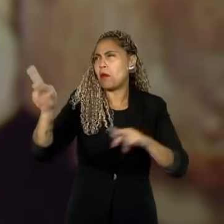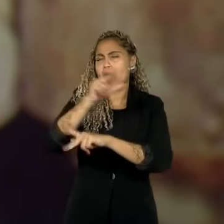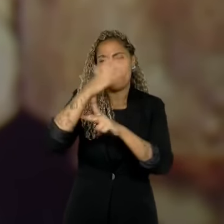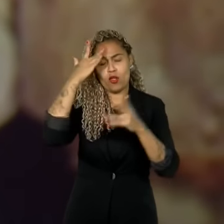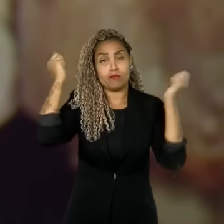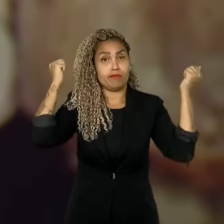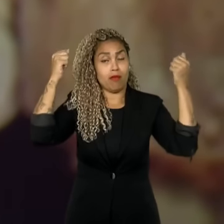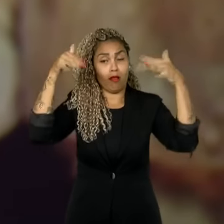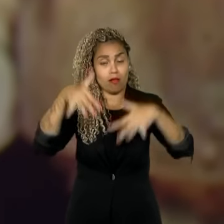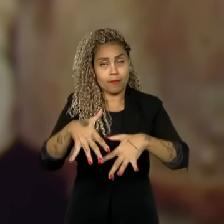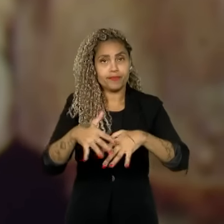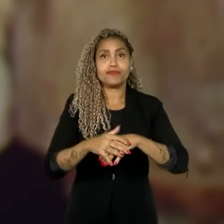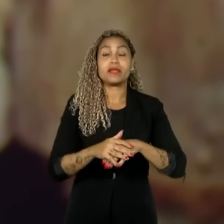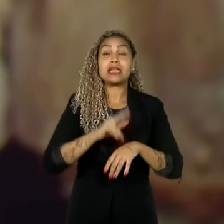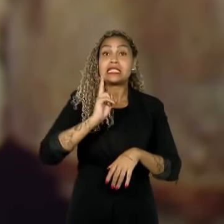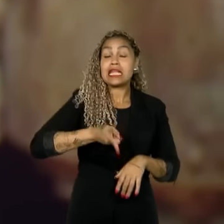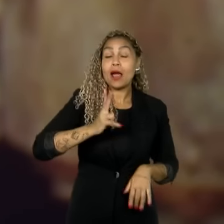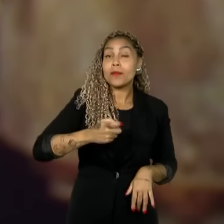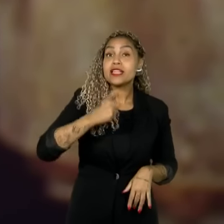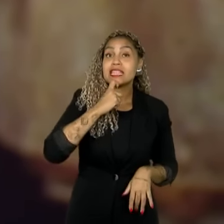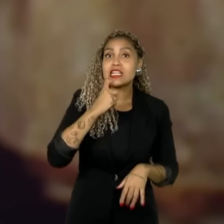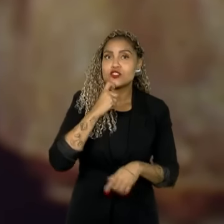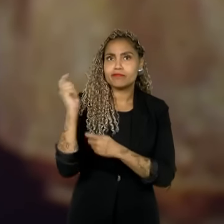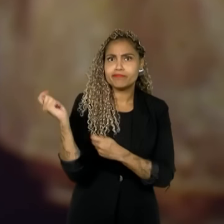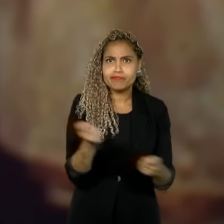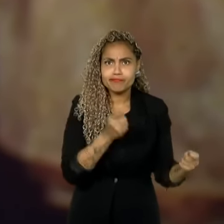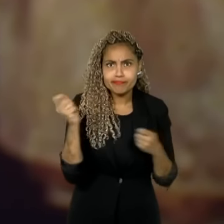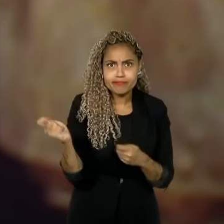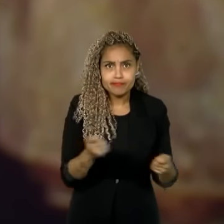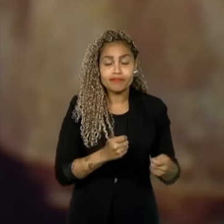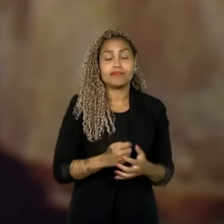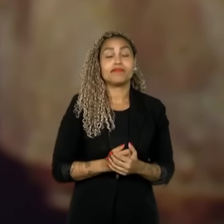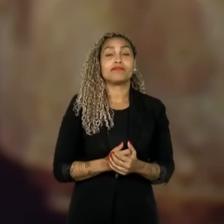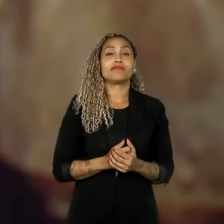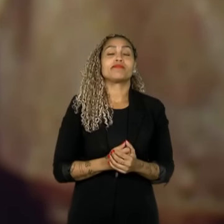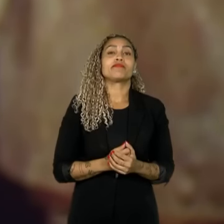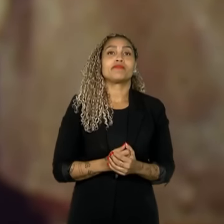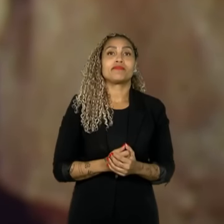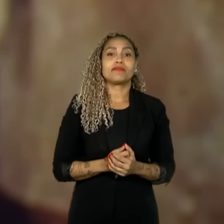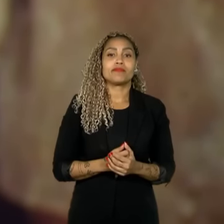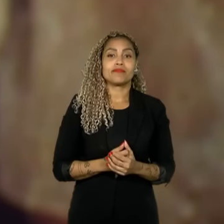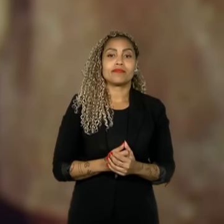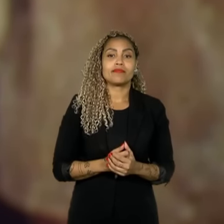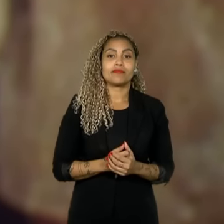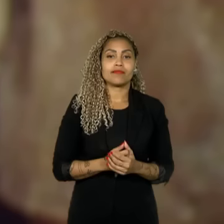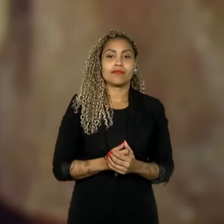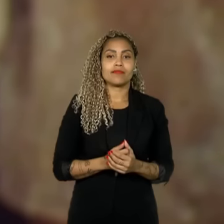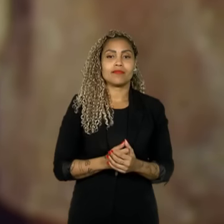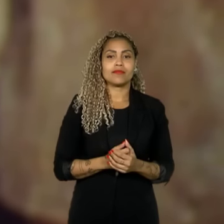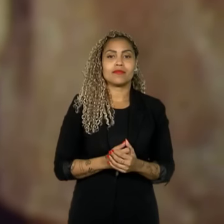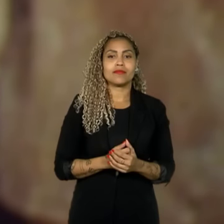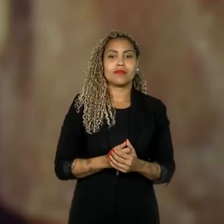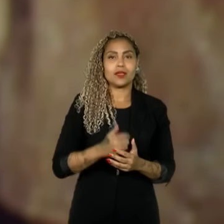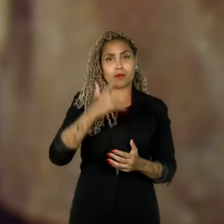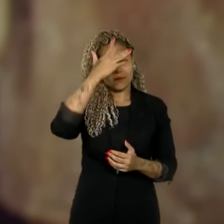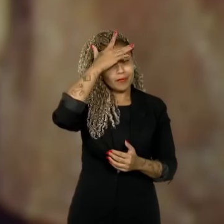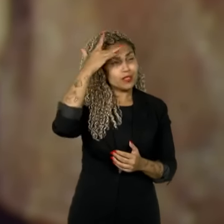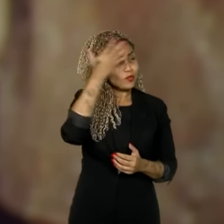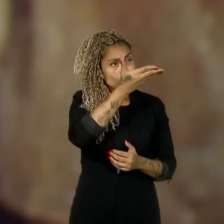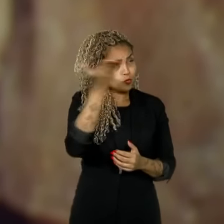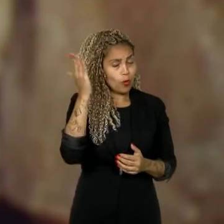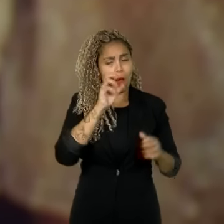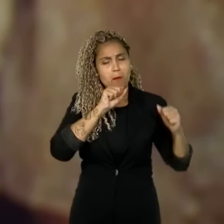E quando chegava sexta-feira, a galera saía fazendo um circuito nas rodas de